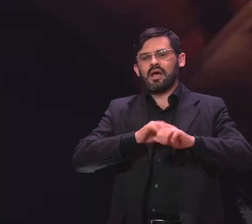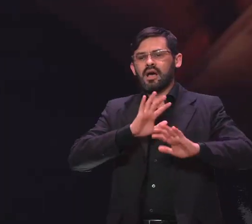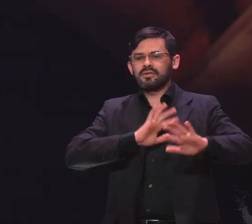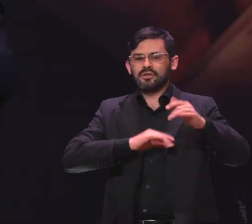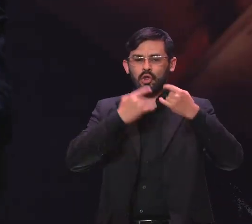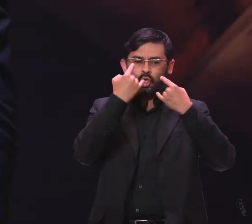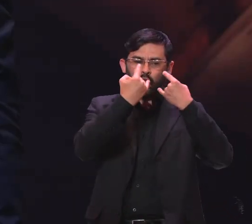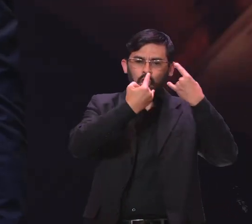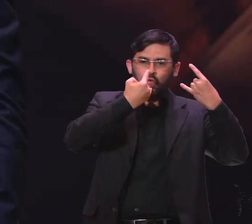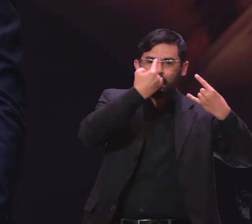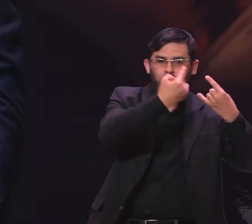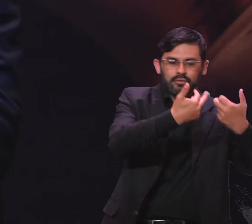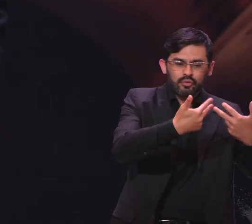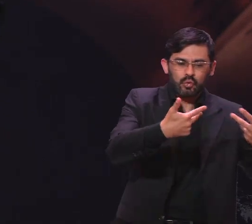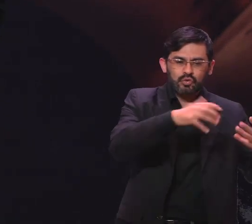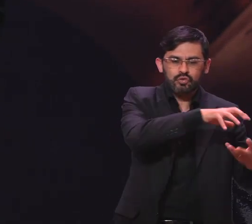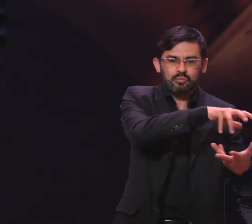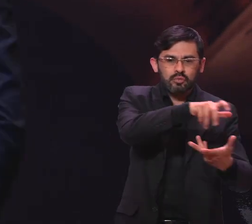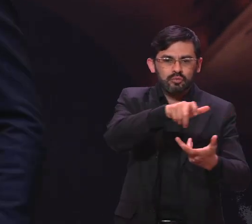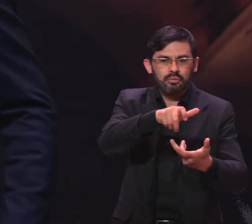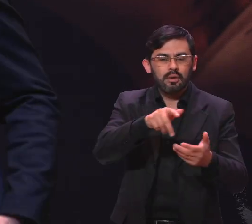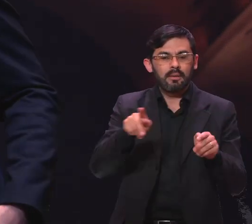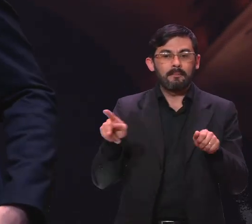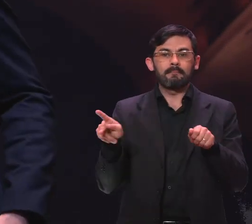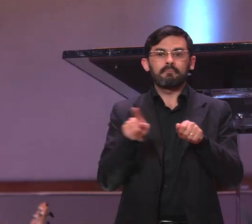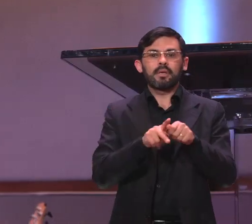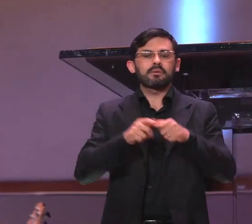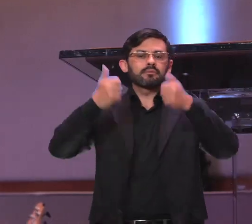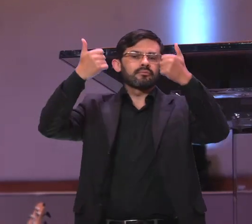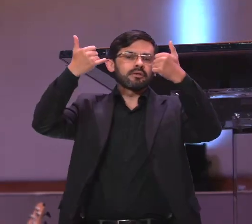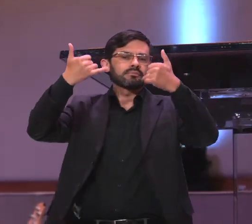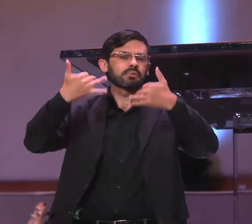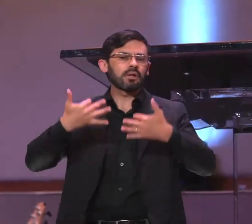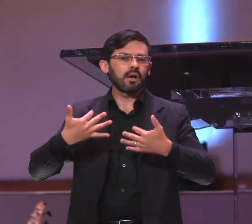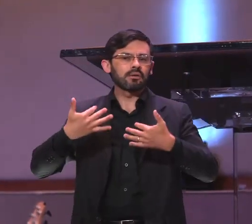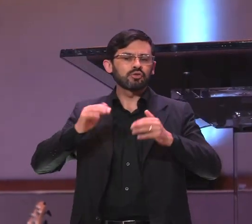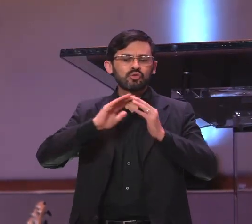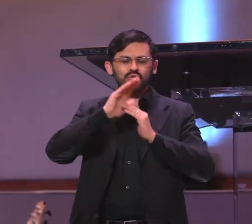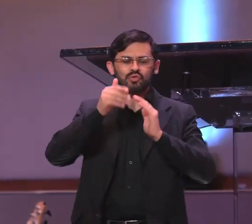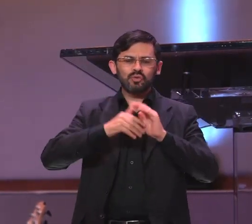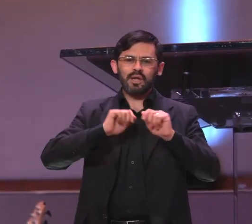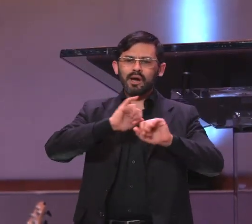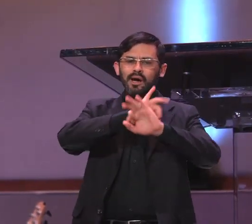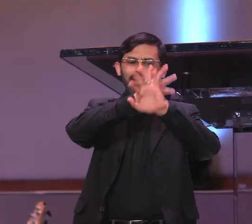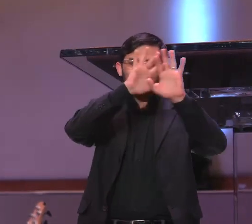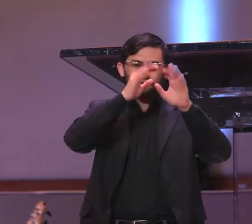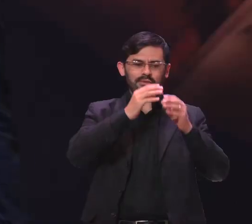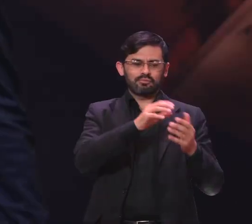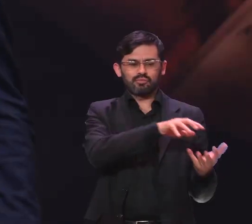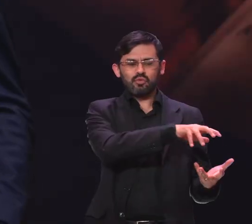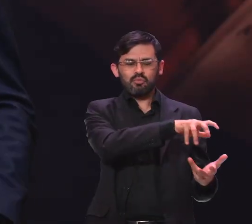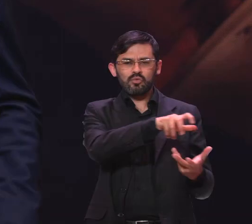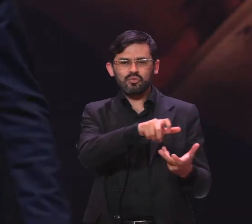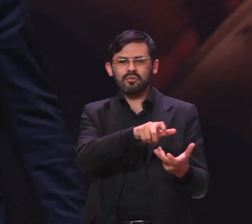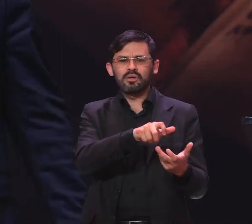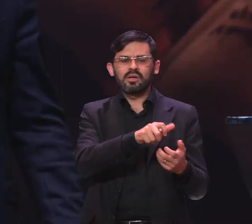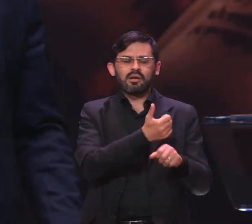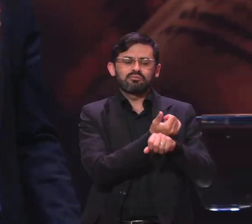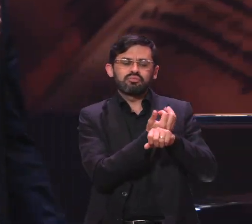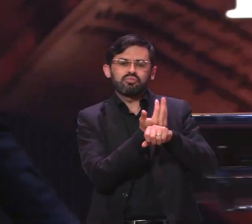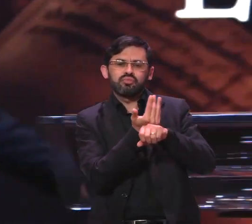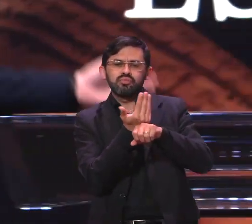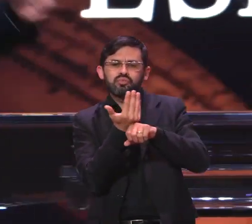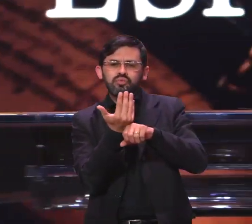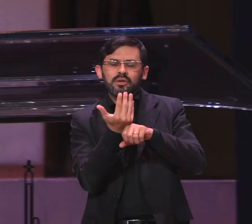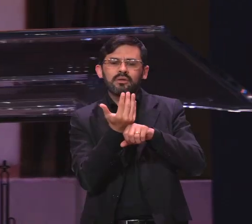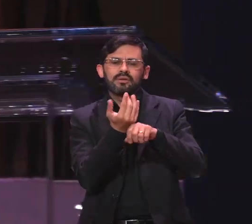ambições perenes. Pedro vai dizer: toda a glória do homem é como a erva, e toda a